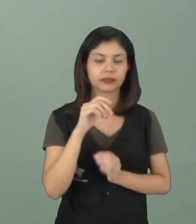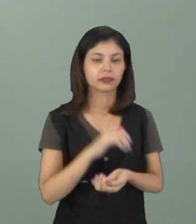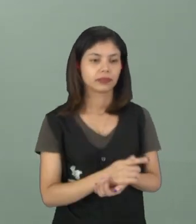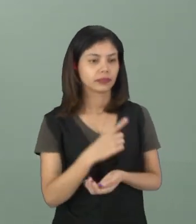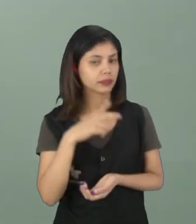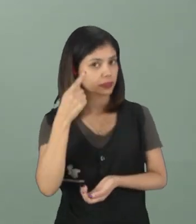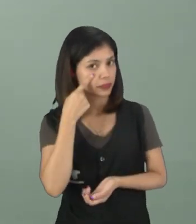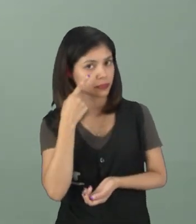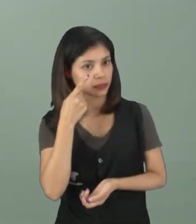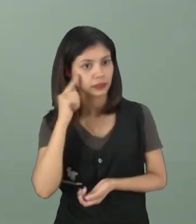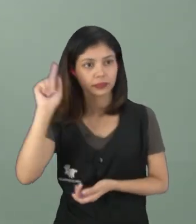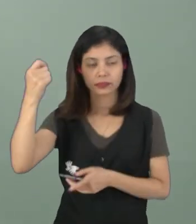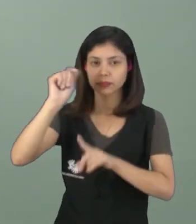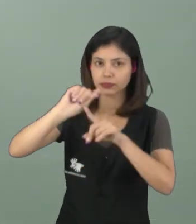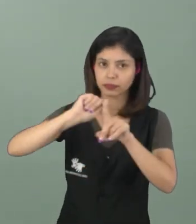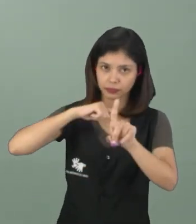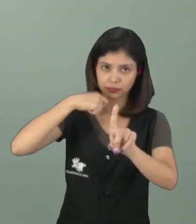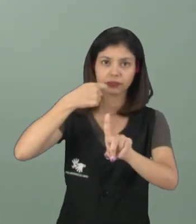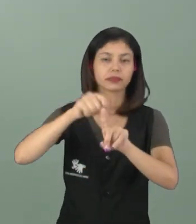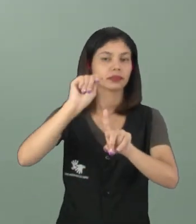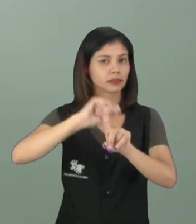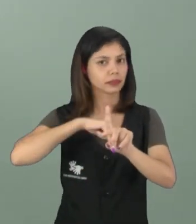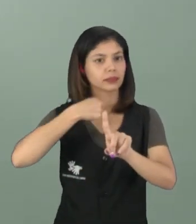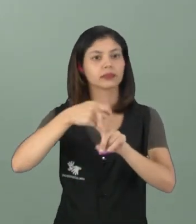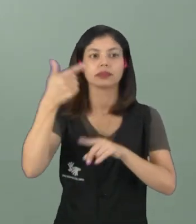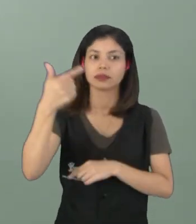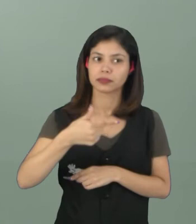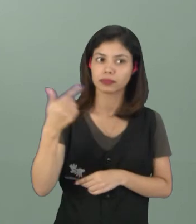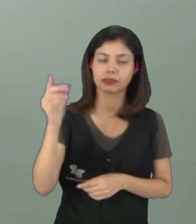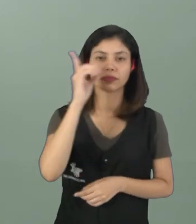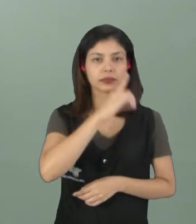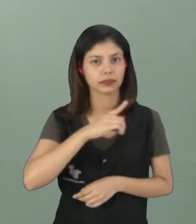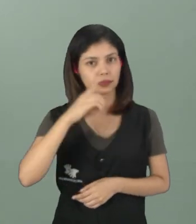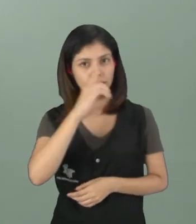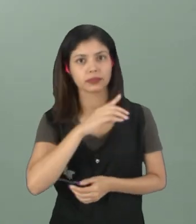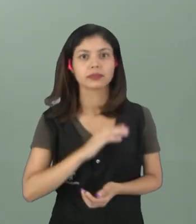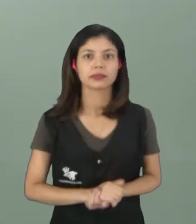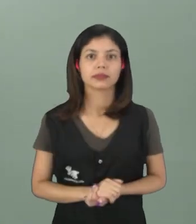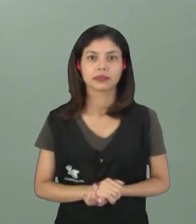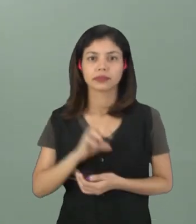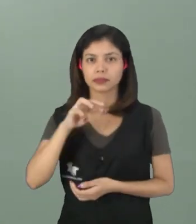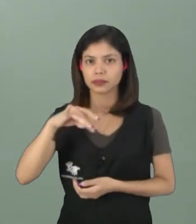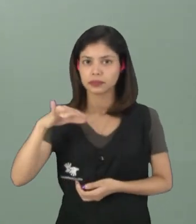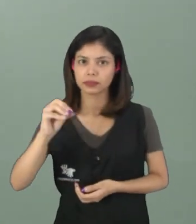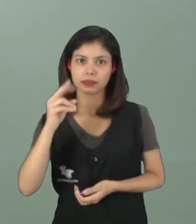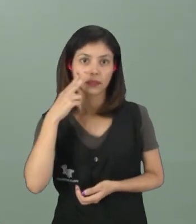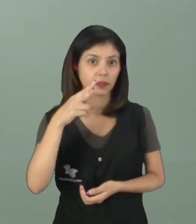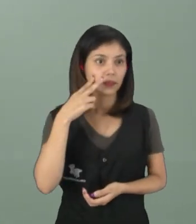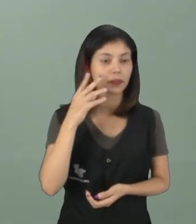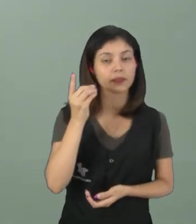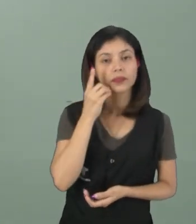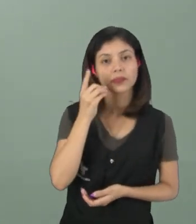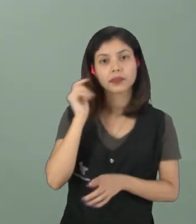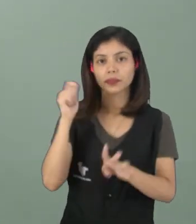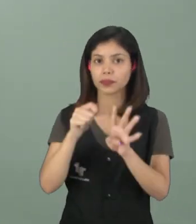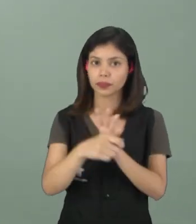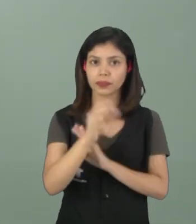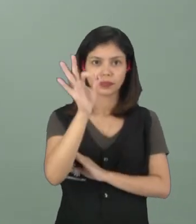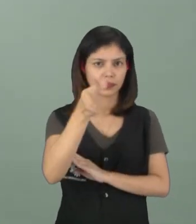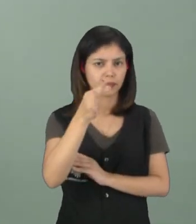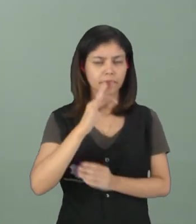Então temos que olhar lá no calendário Que dia vai cair o segundo domingo de Maio para vermos o dia do mês